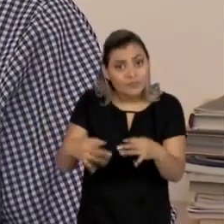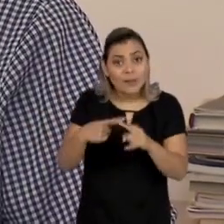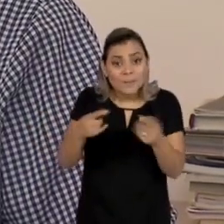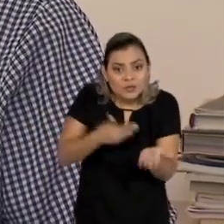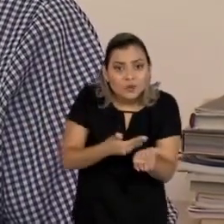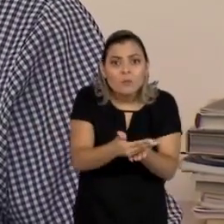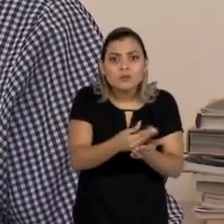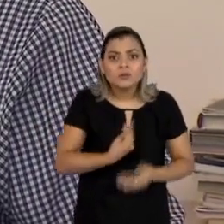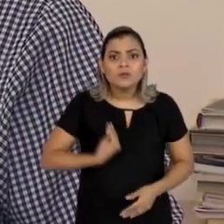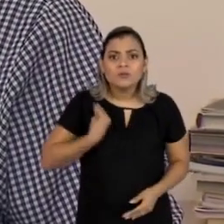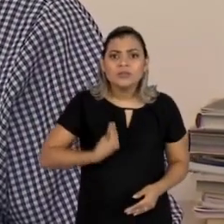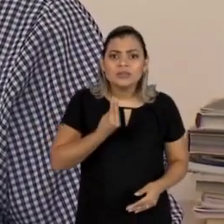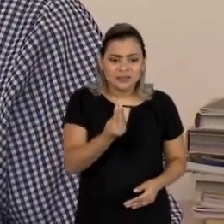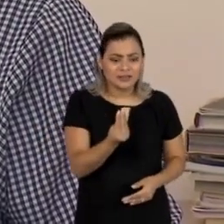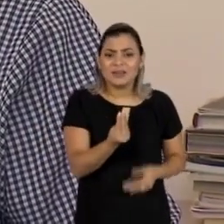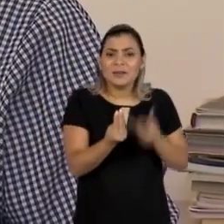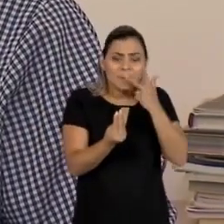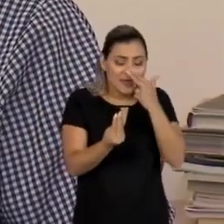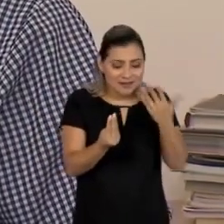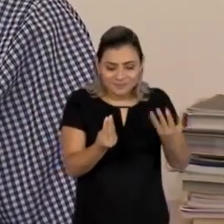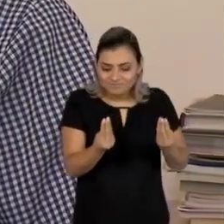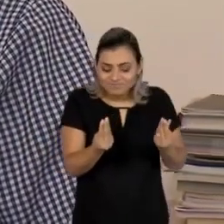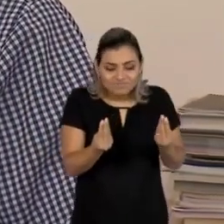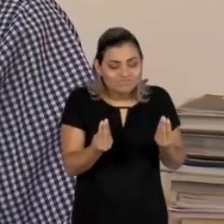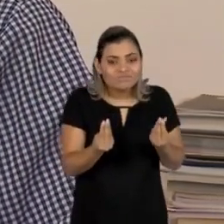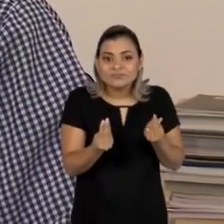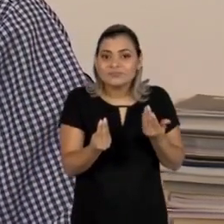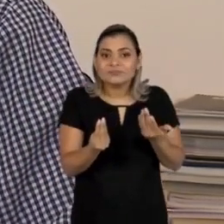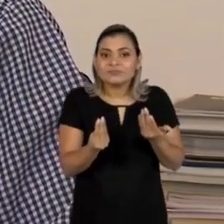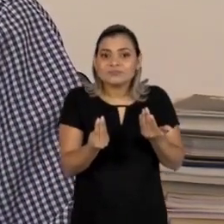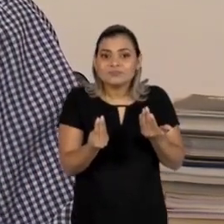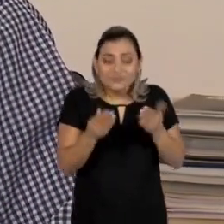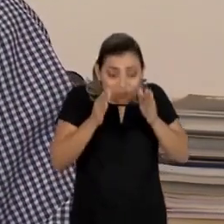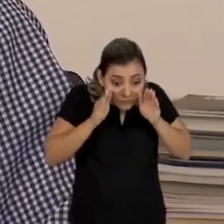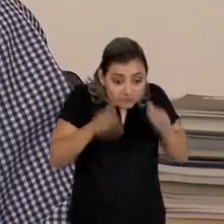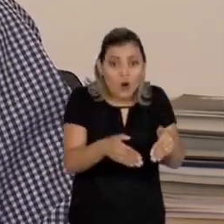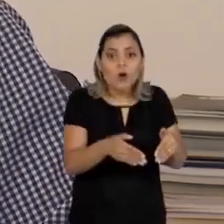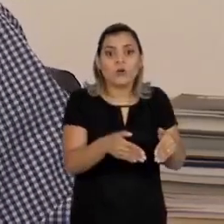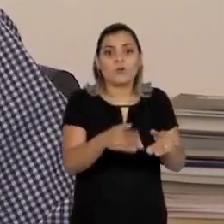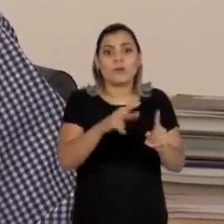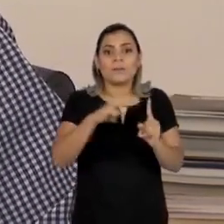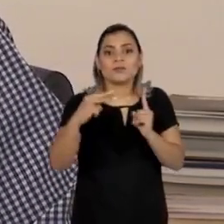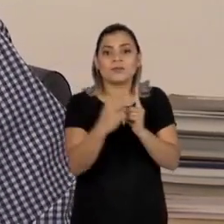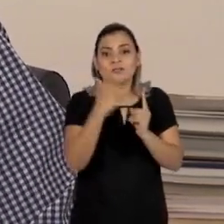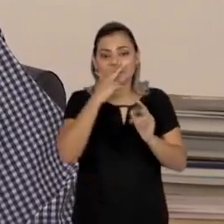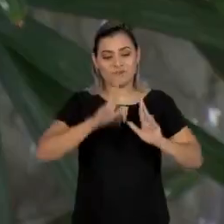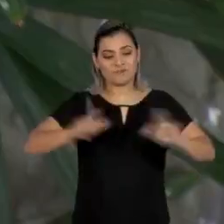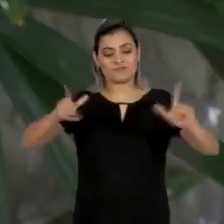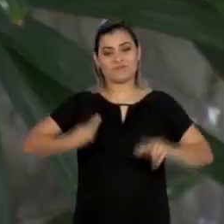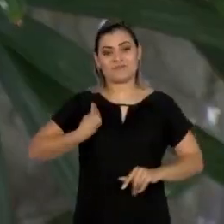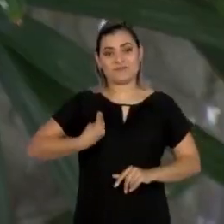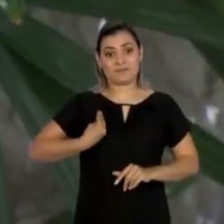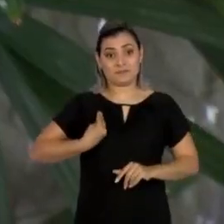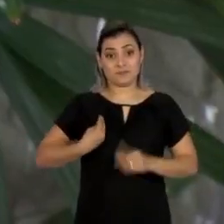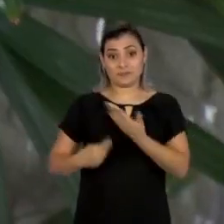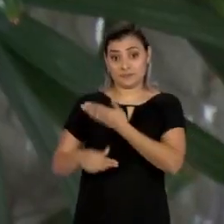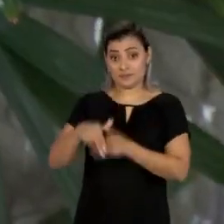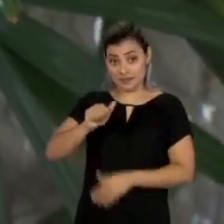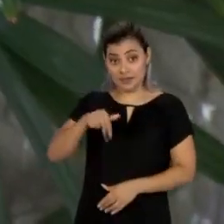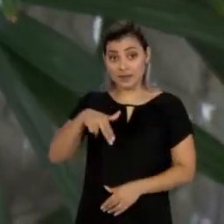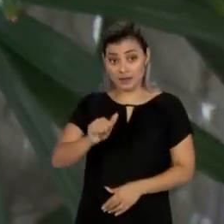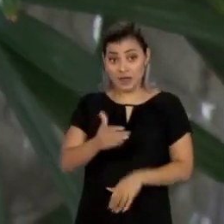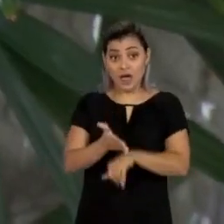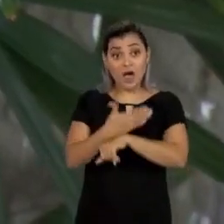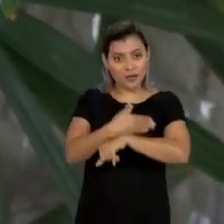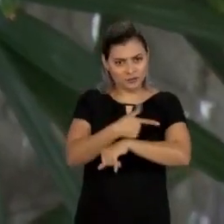começar a viver de uma forma, para não chamar de forma, uma perspectiva um pouquinho diferente. Anami, antes do